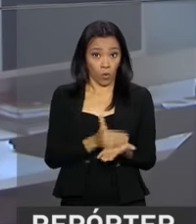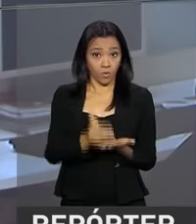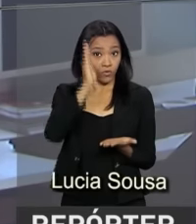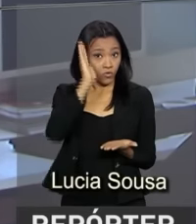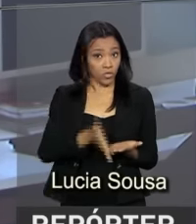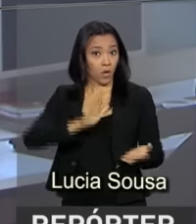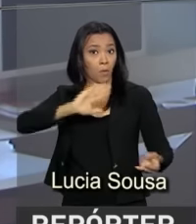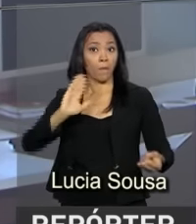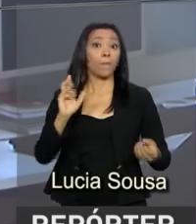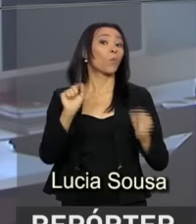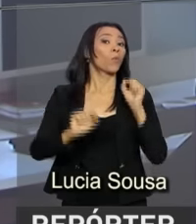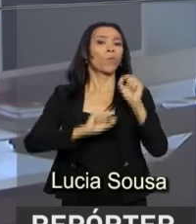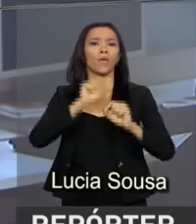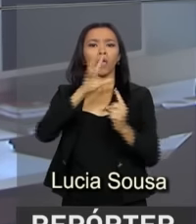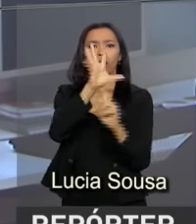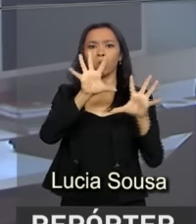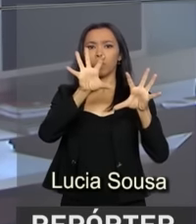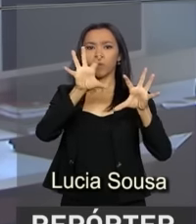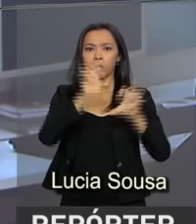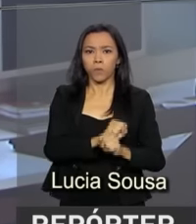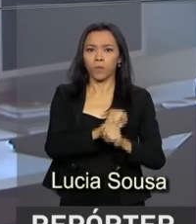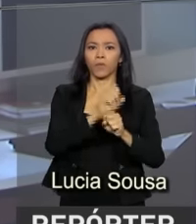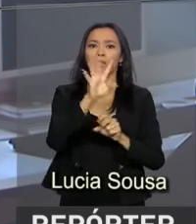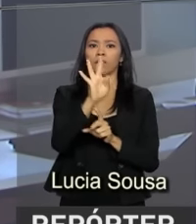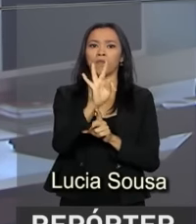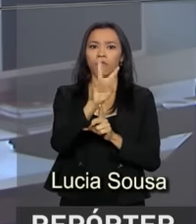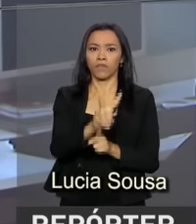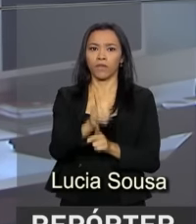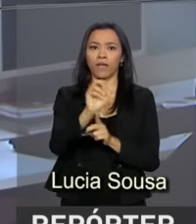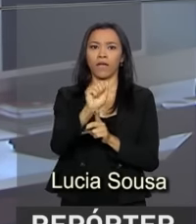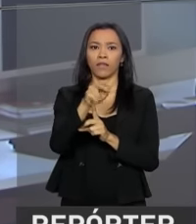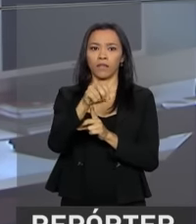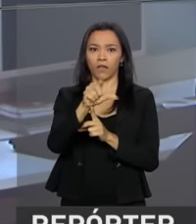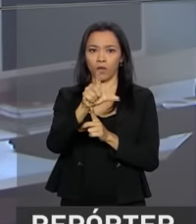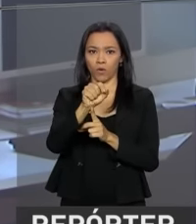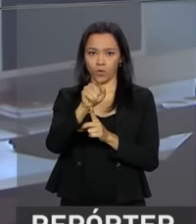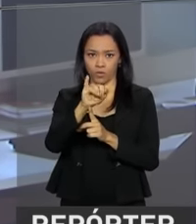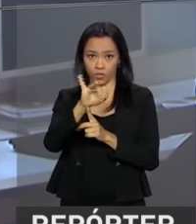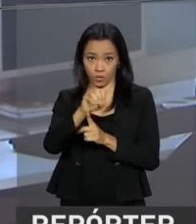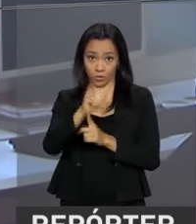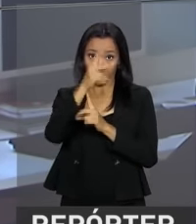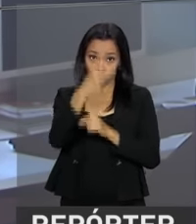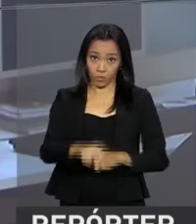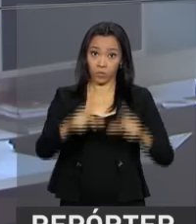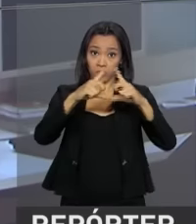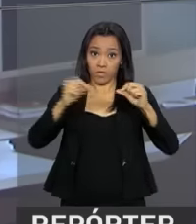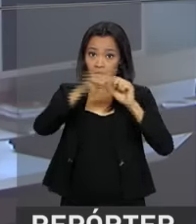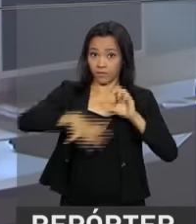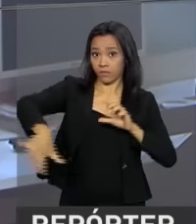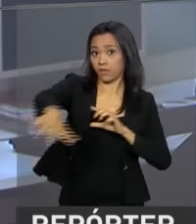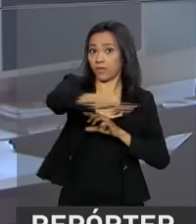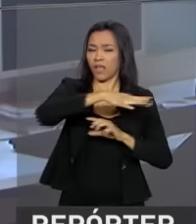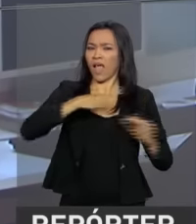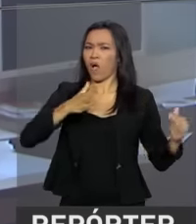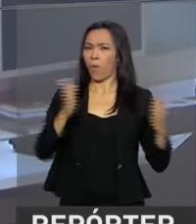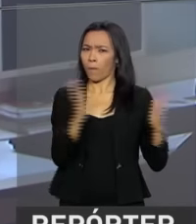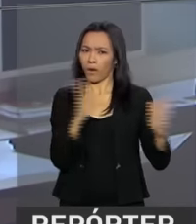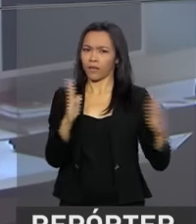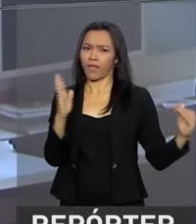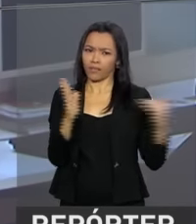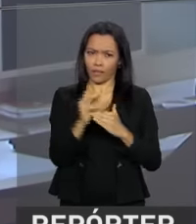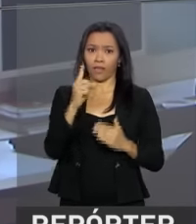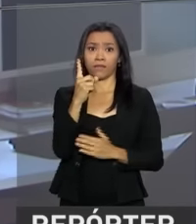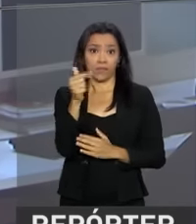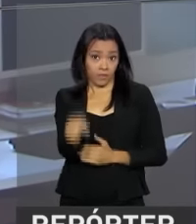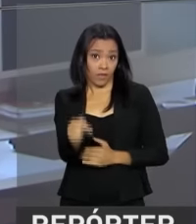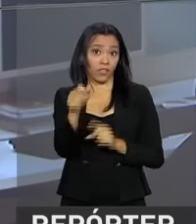processo de desligamento da TV analógica no distrito federal e entorno o prazo vai até 17 de novembro Brasília